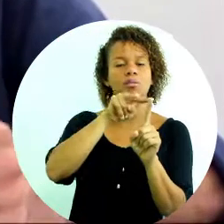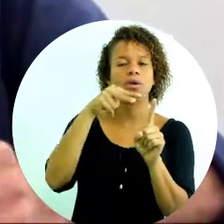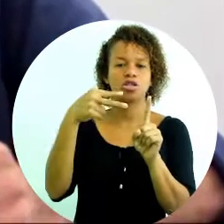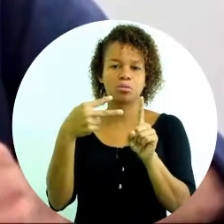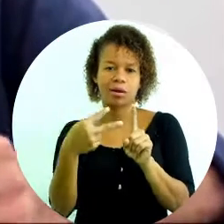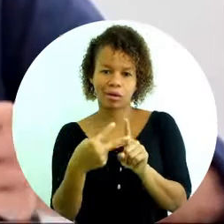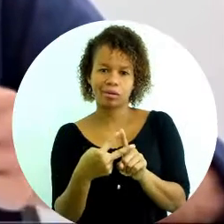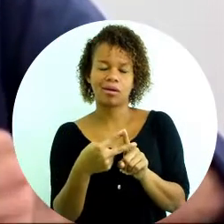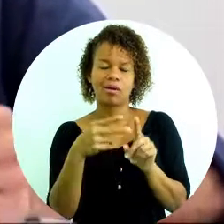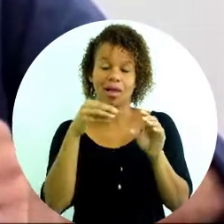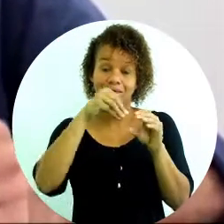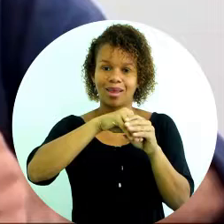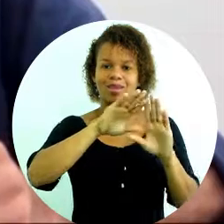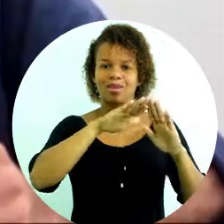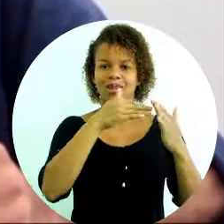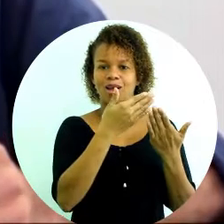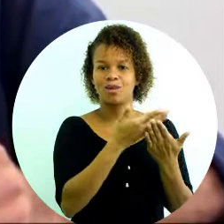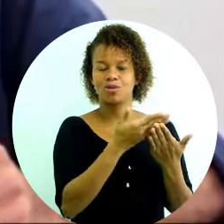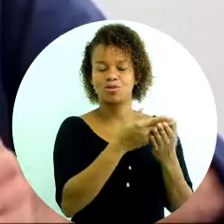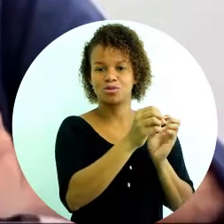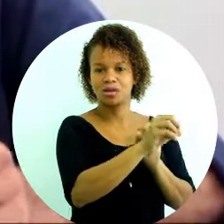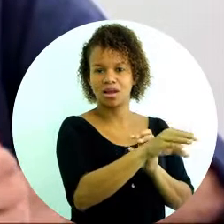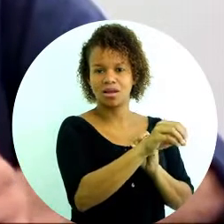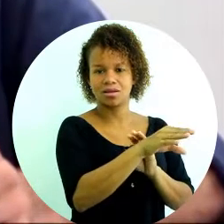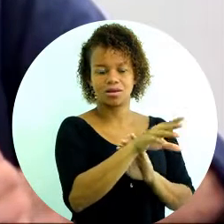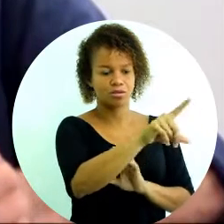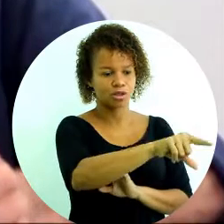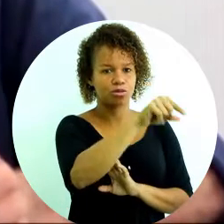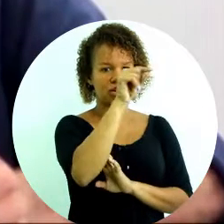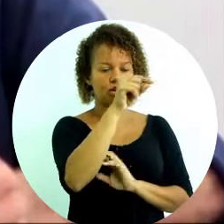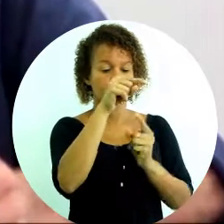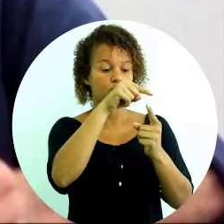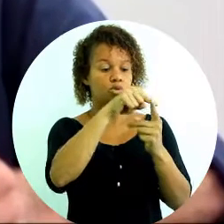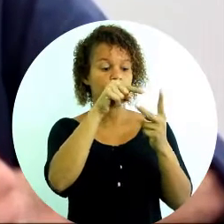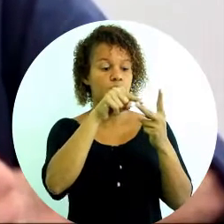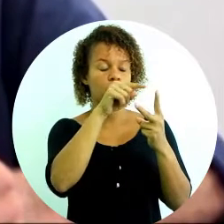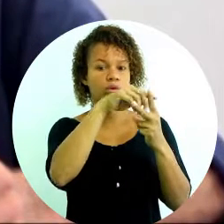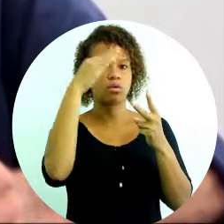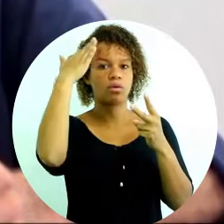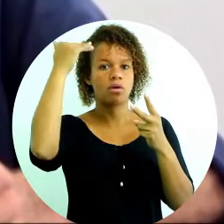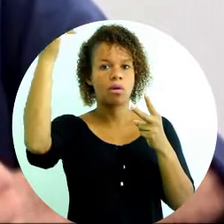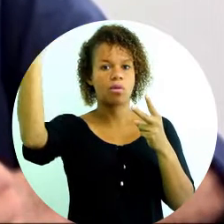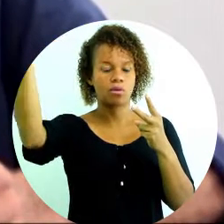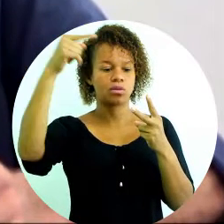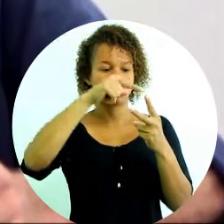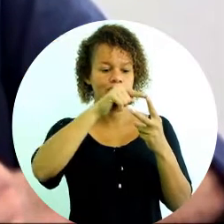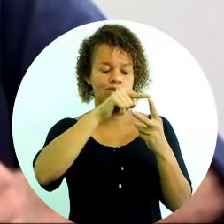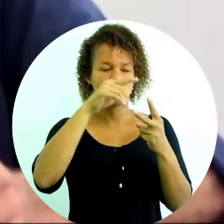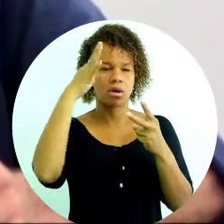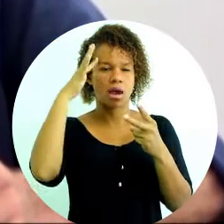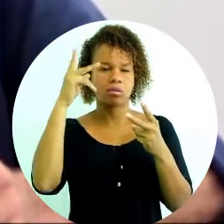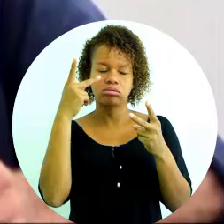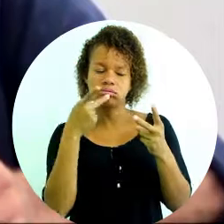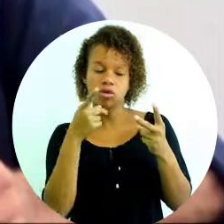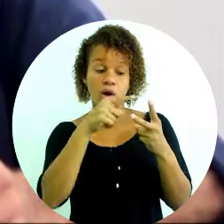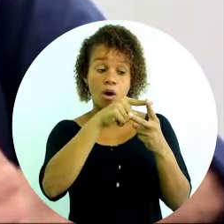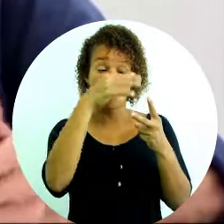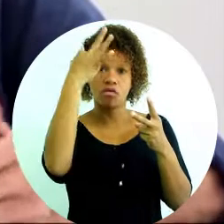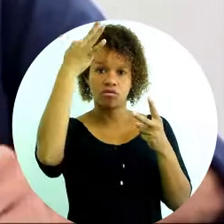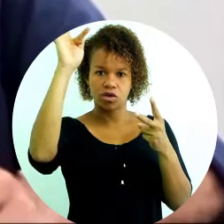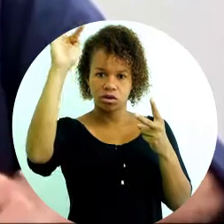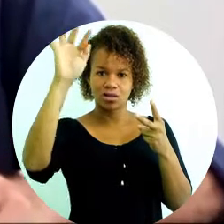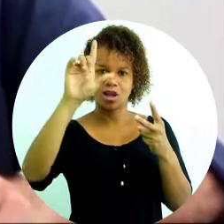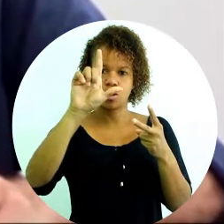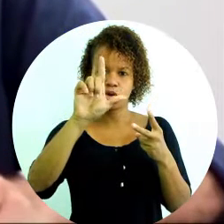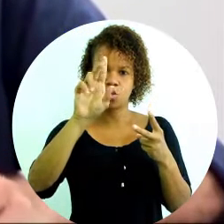pensamento de uma perspectiva crítica de educação. Podemos destacar, assim, dois autores para abordar este pensamento: